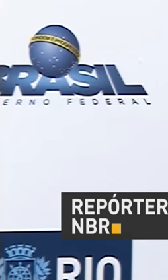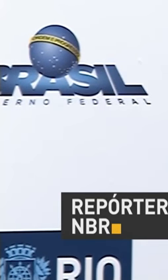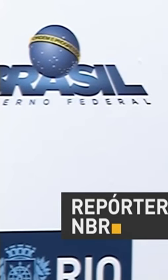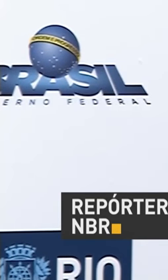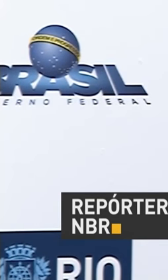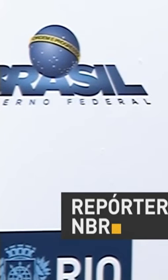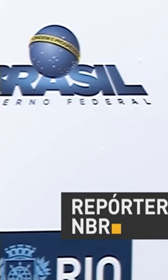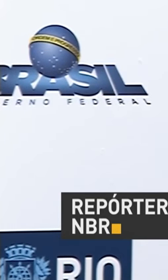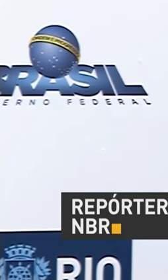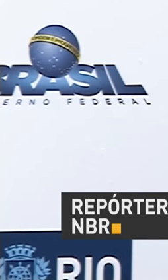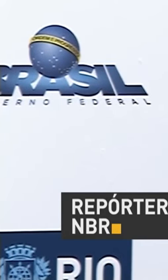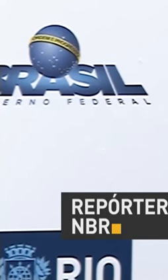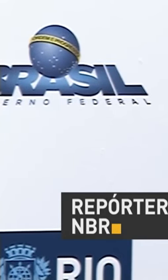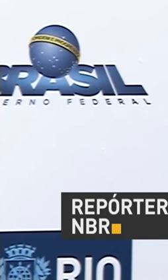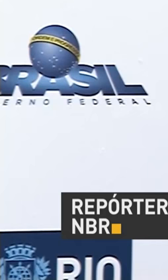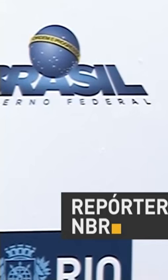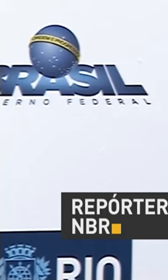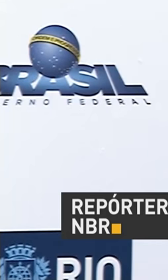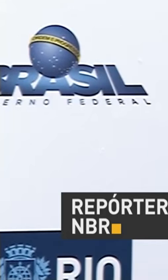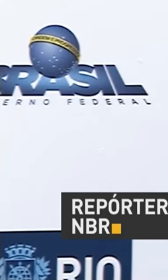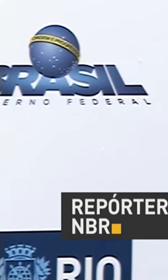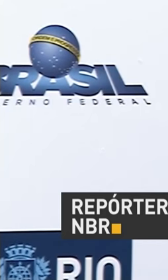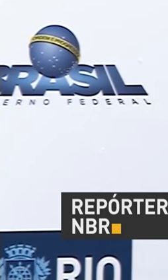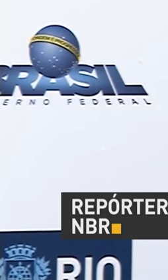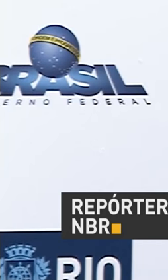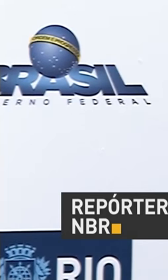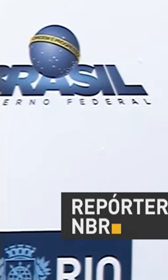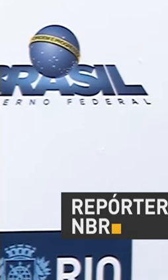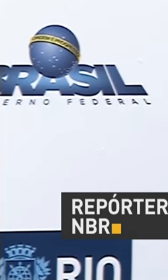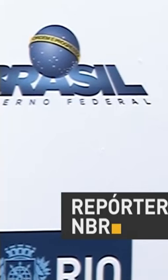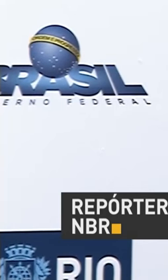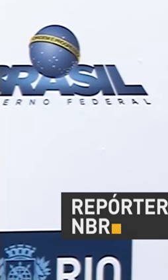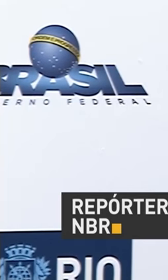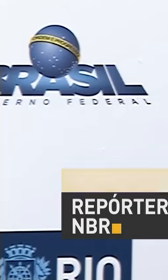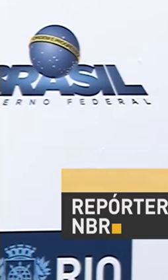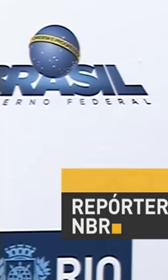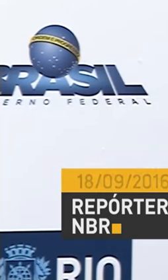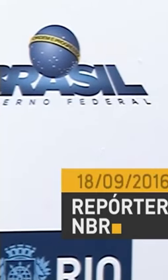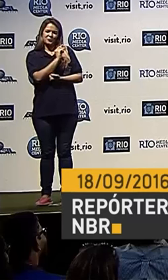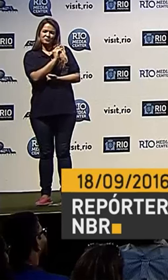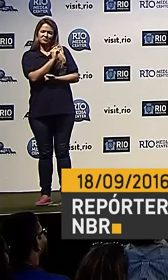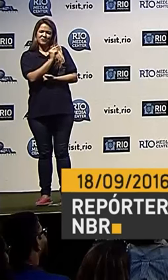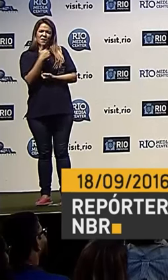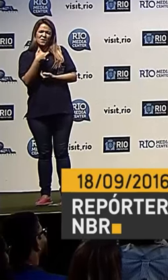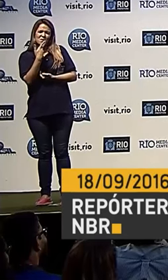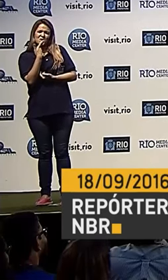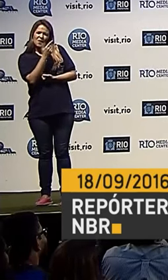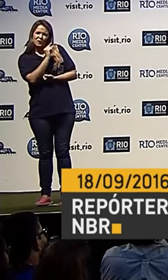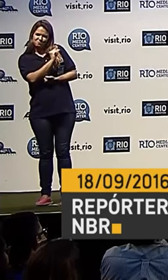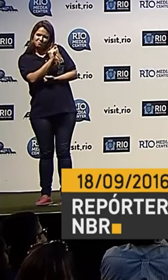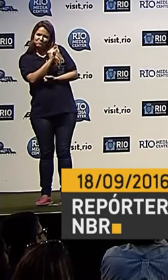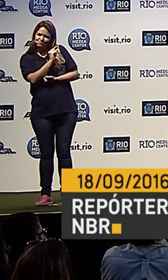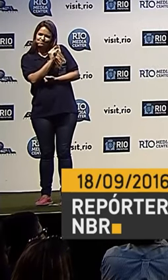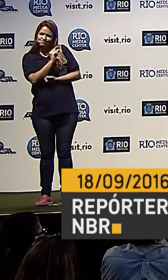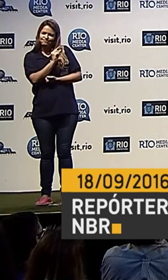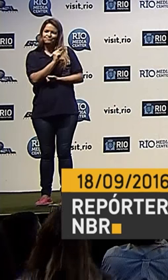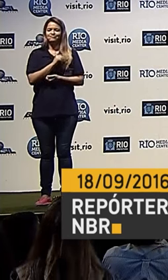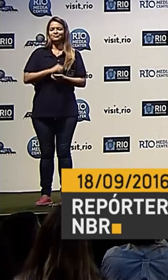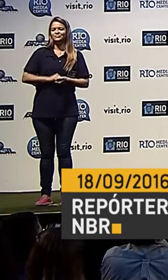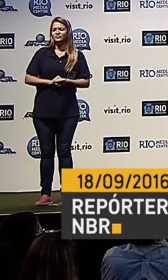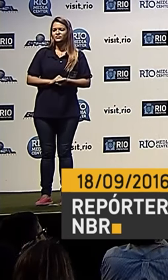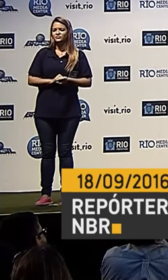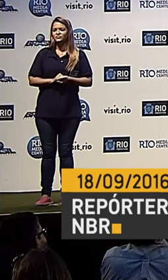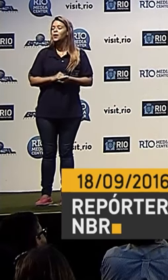pelas pessoas com deficiência, vou roubar um pouquinho do seu tempo